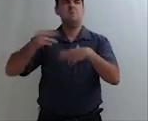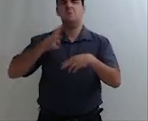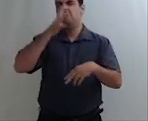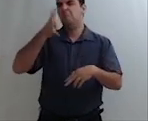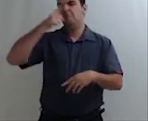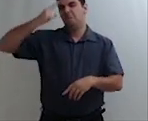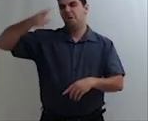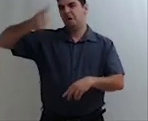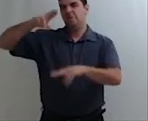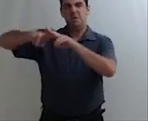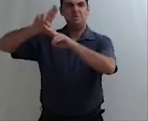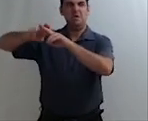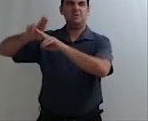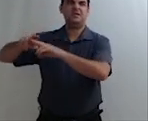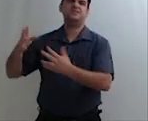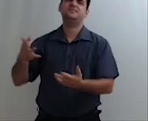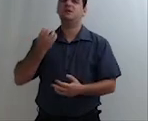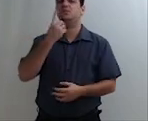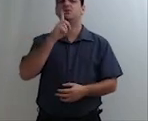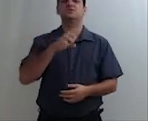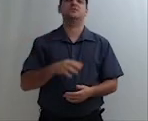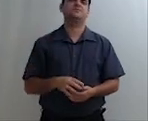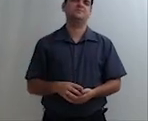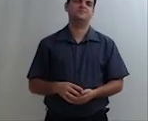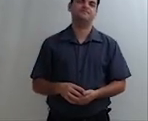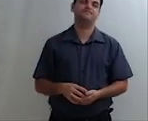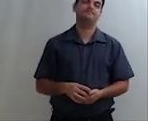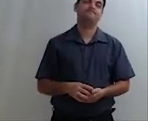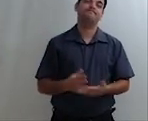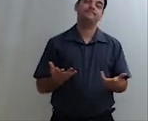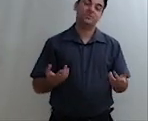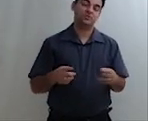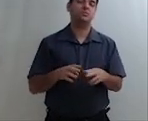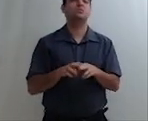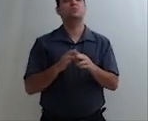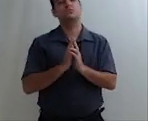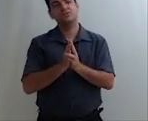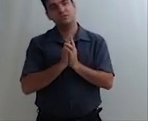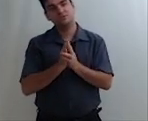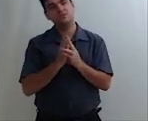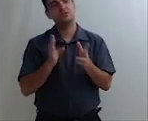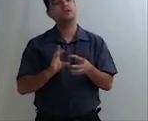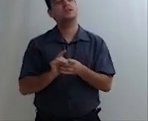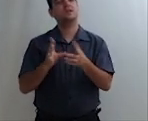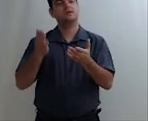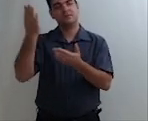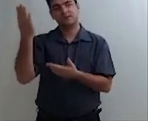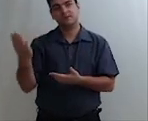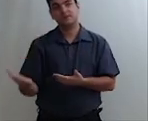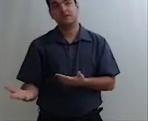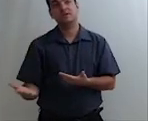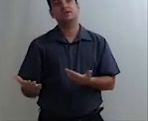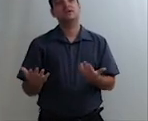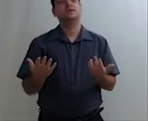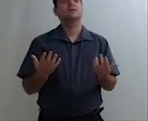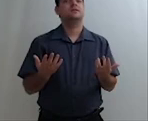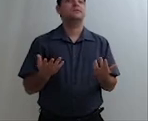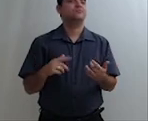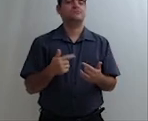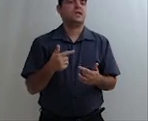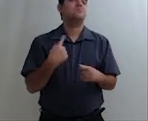Liberdade Então dessa forma excelênci não há motivos né que justifique a segregação